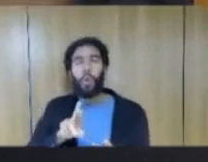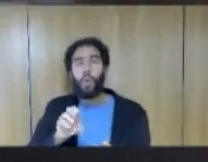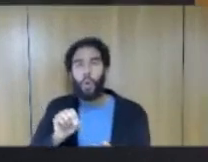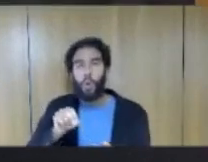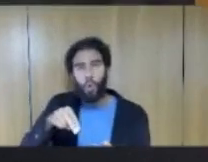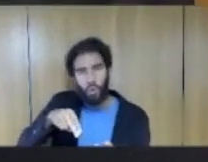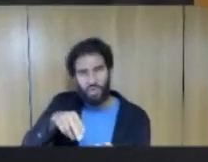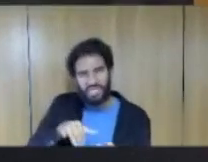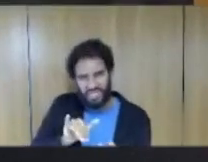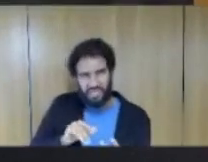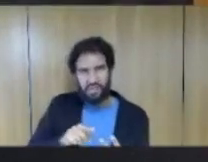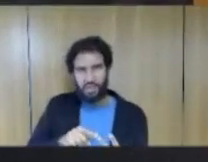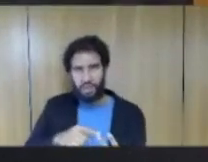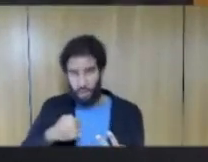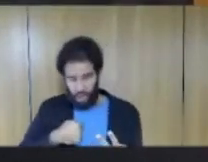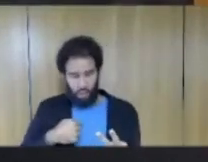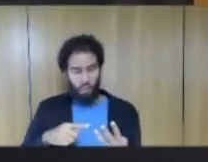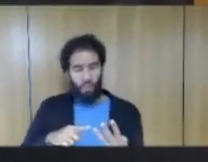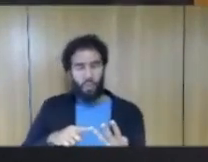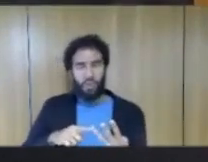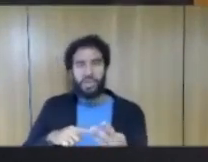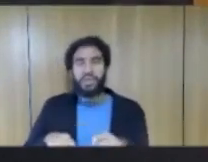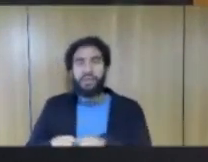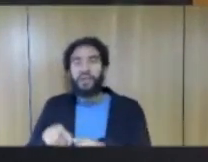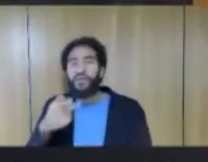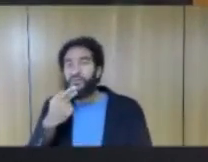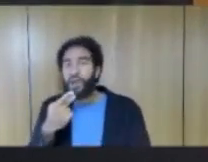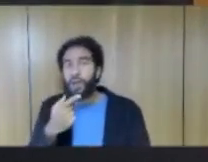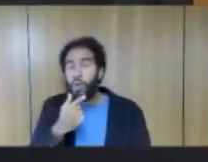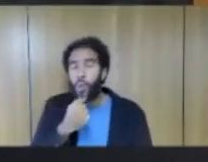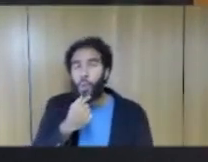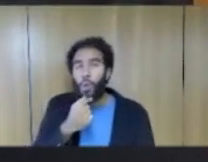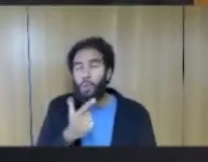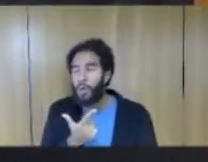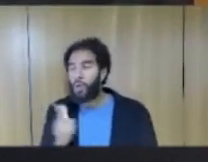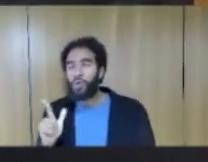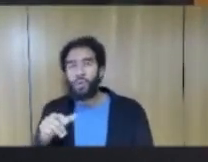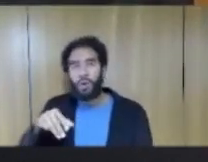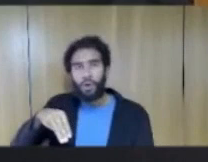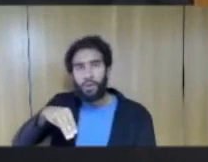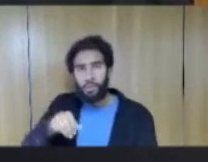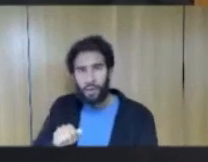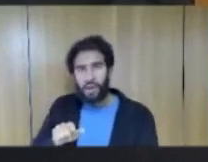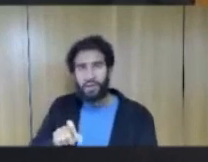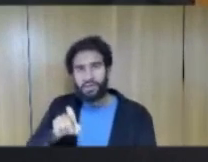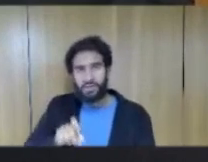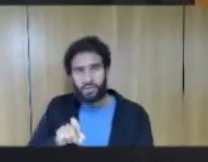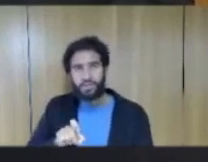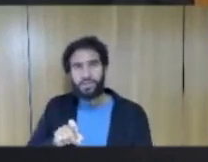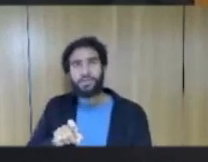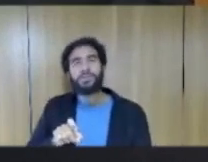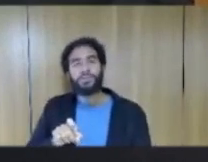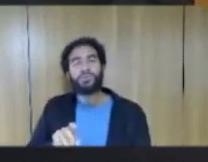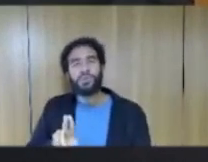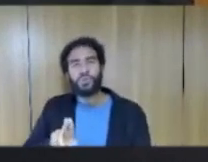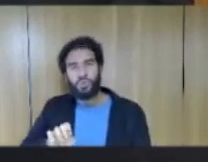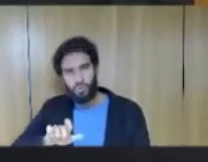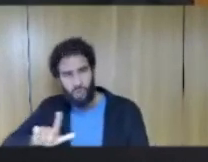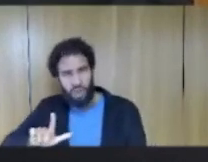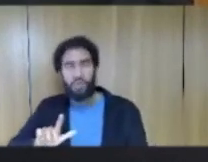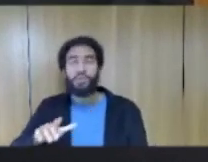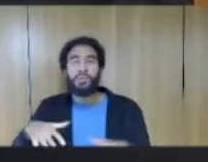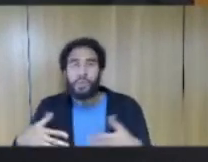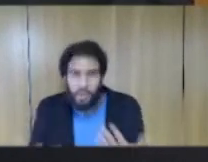ele traz os elementos relativos ao Senhor Maxwell e com isso nós temos